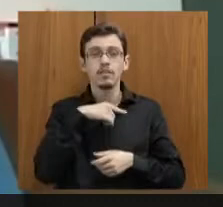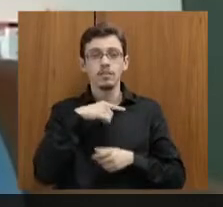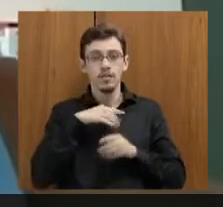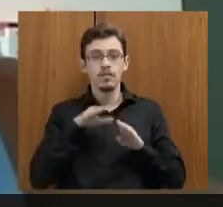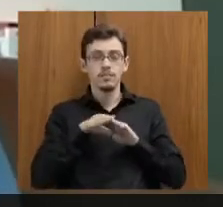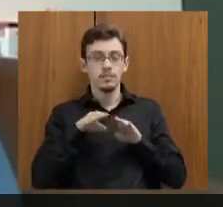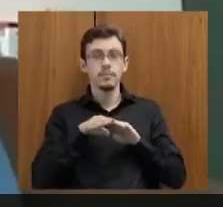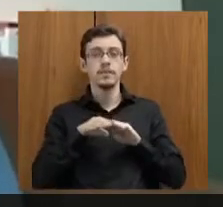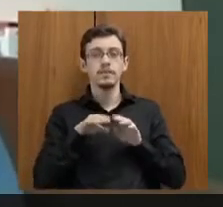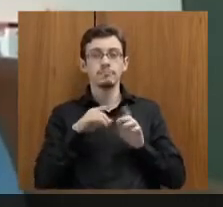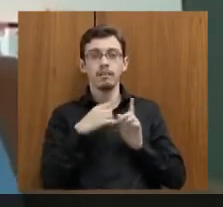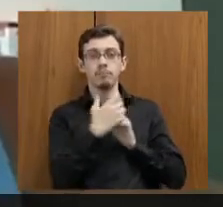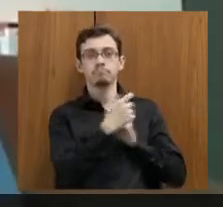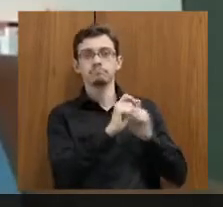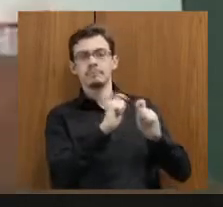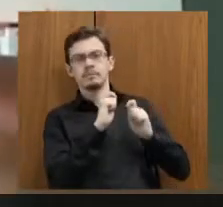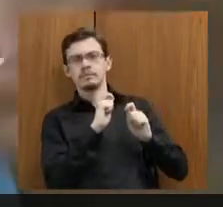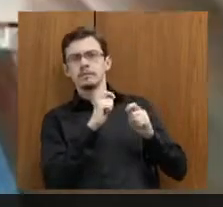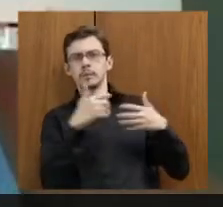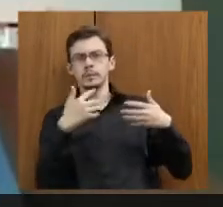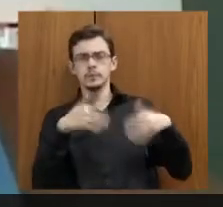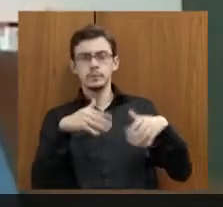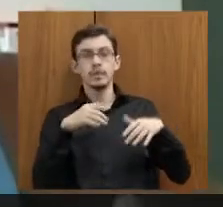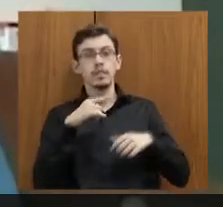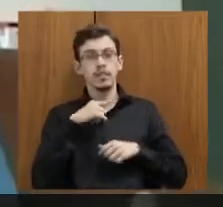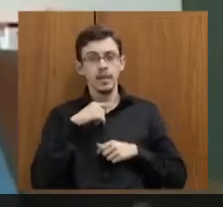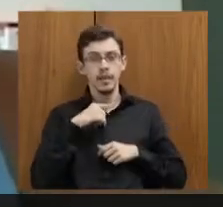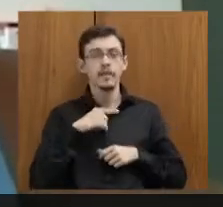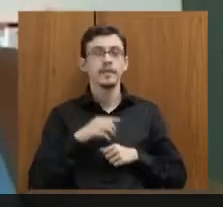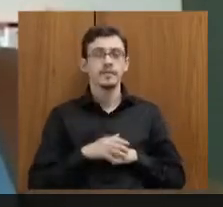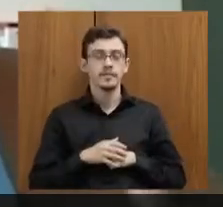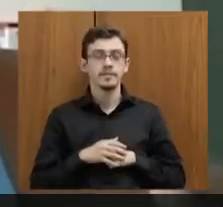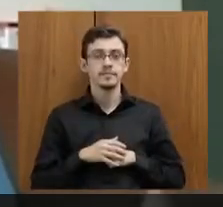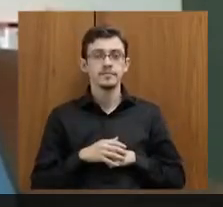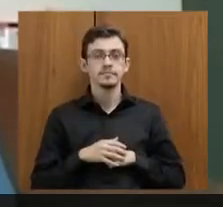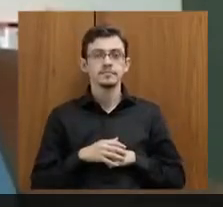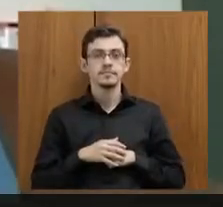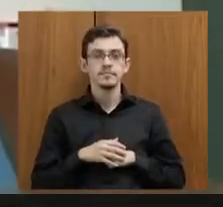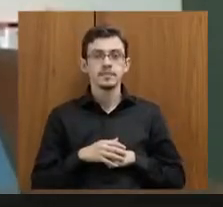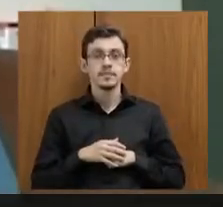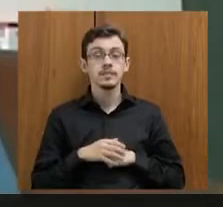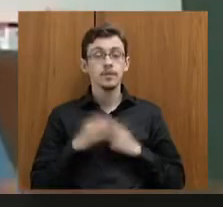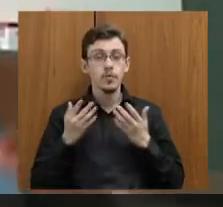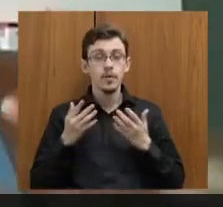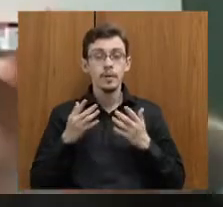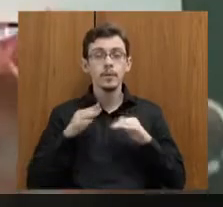não protocolo tem que fragiliza a possibilidade real de investigação